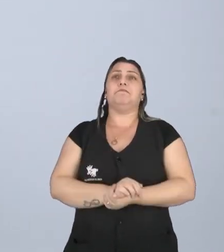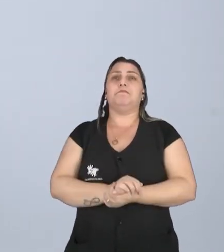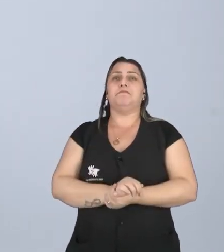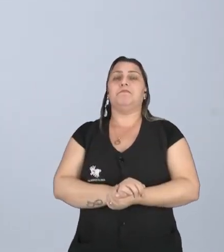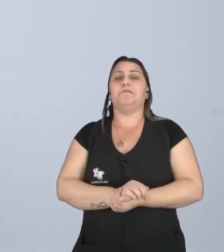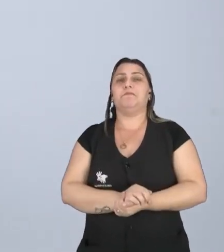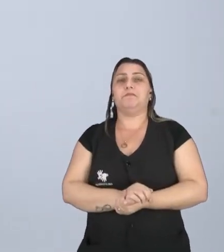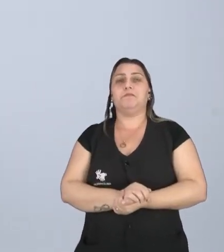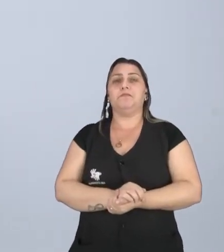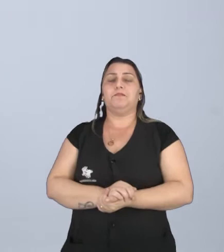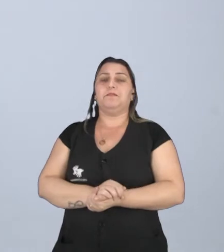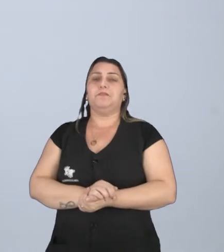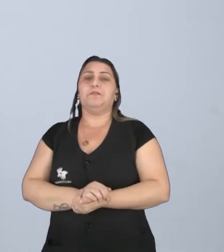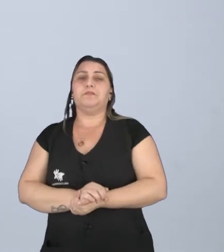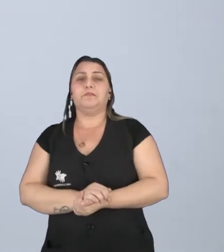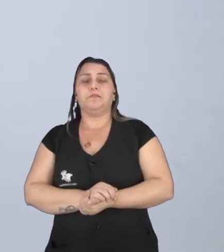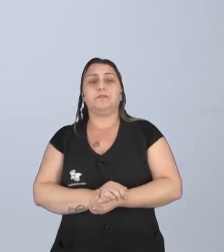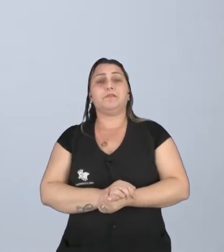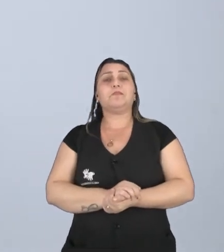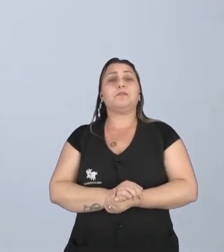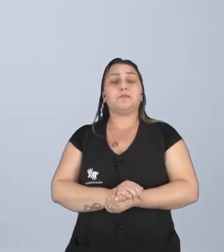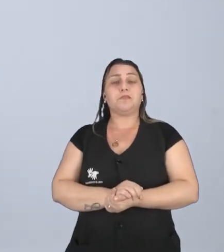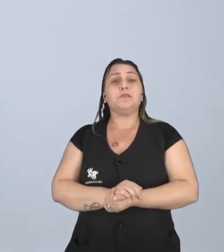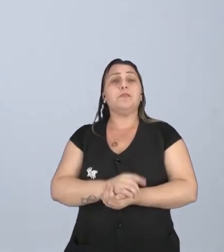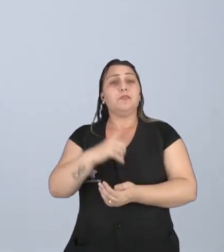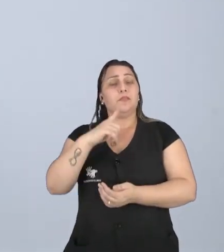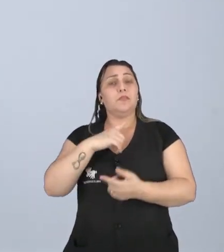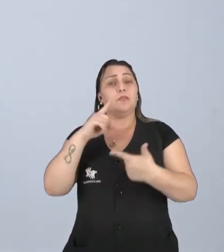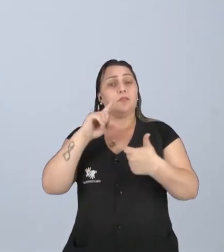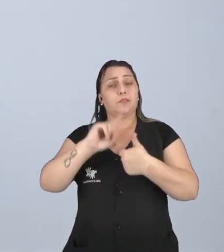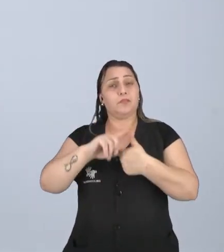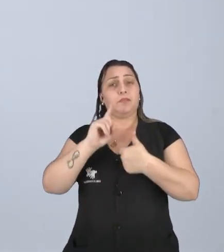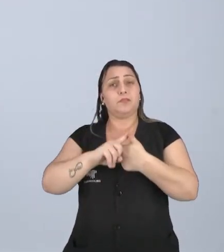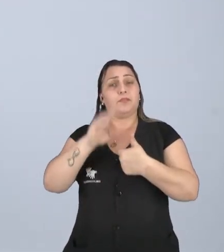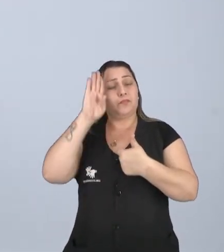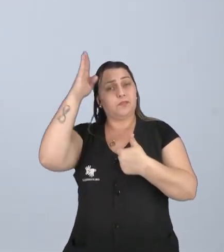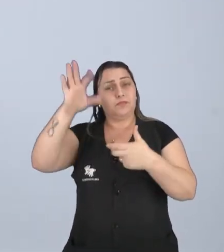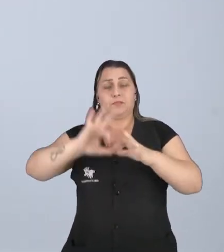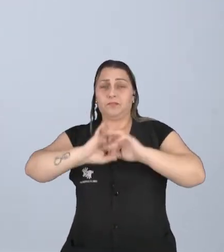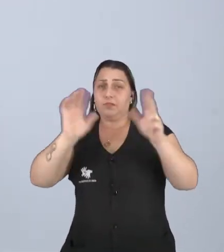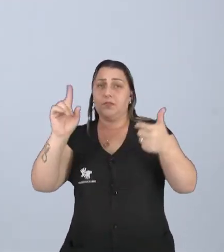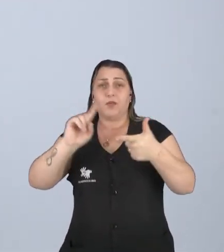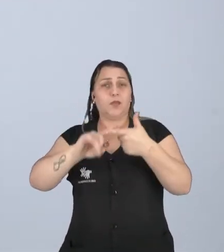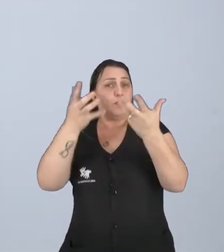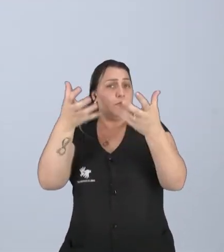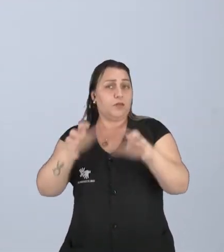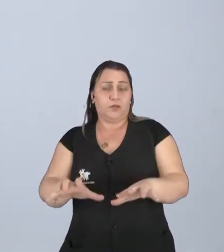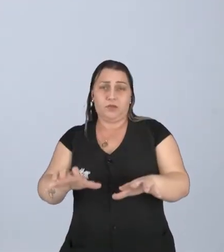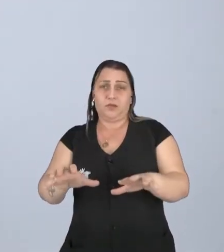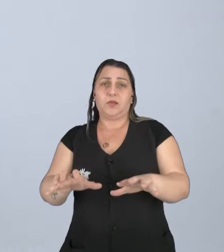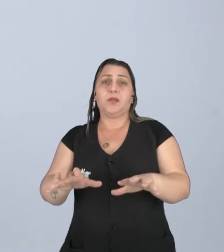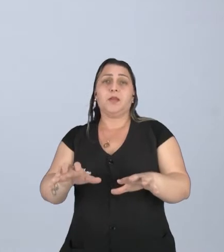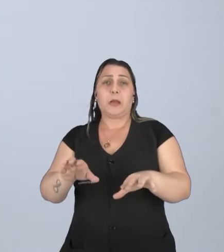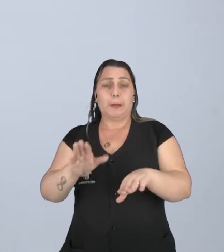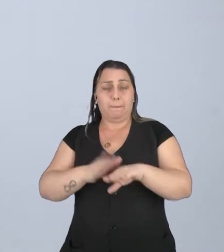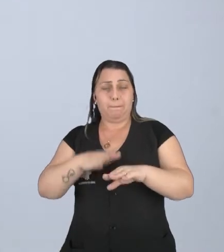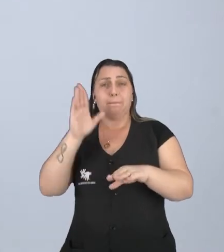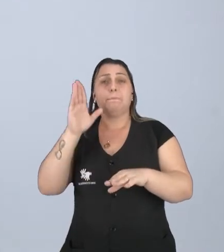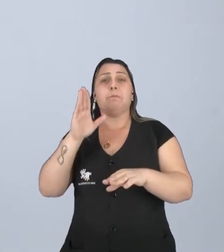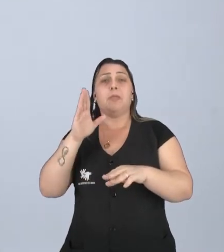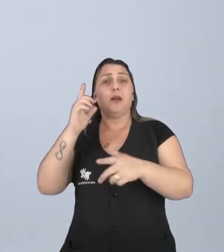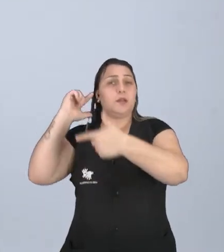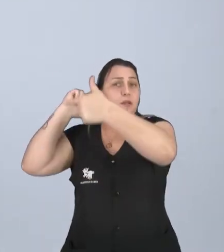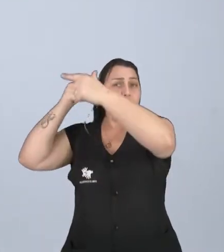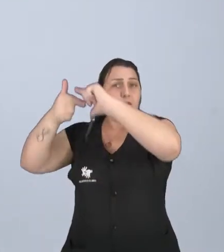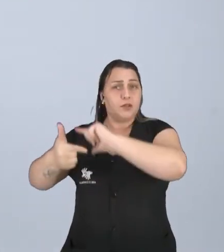meio que vão conflitar, porque a gente tem um que ele vai defender princípios liberais, o outro já vai ser mais conservador,